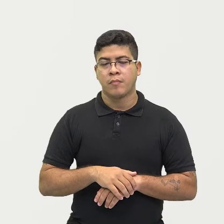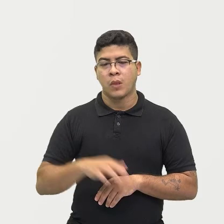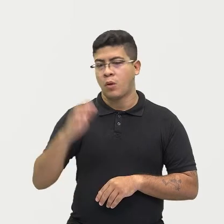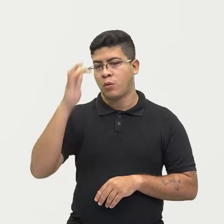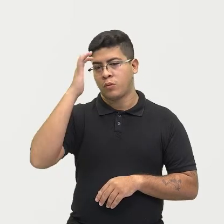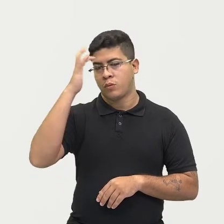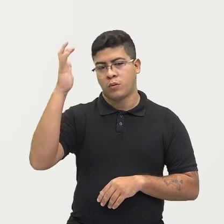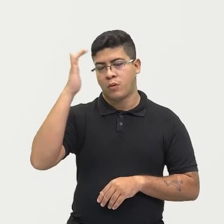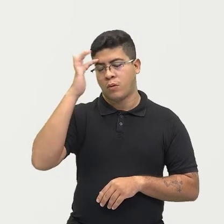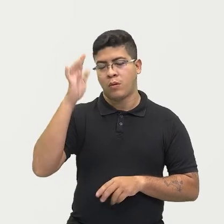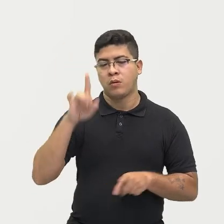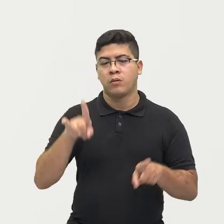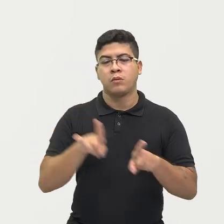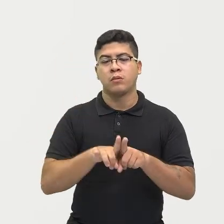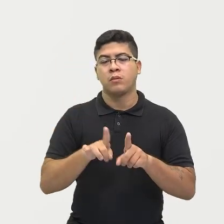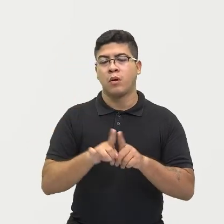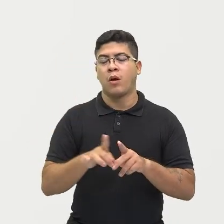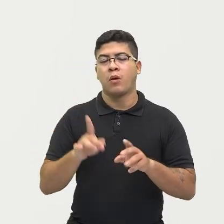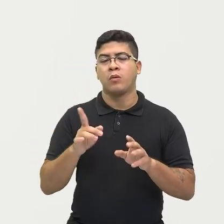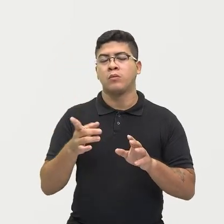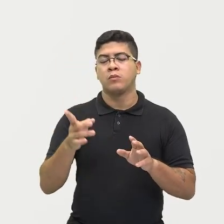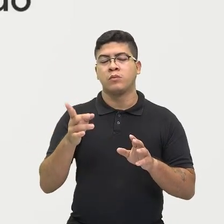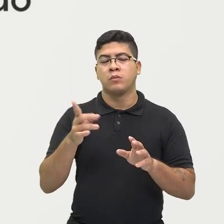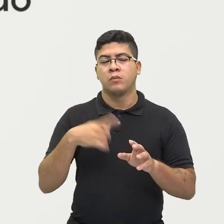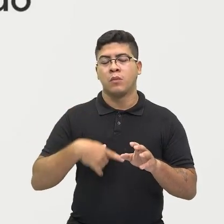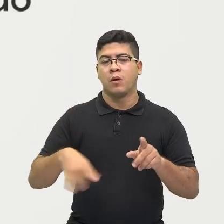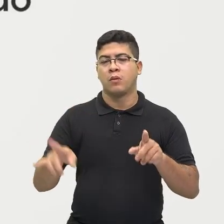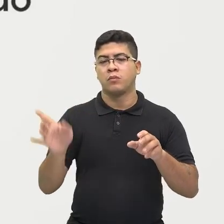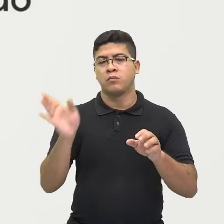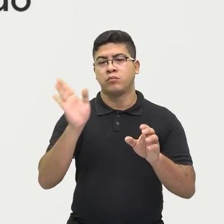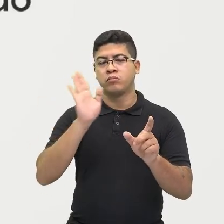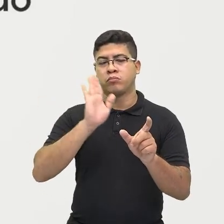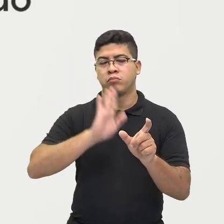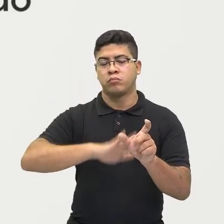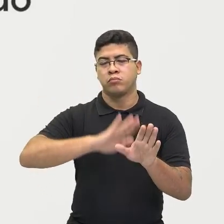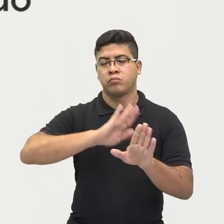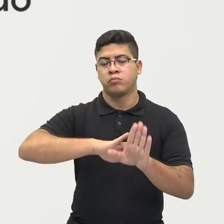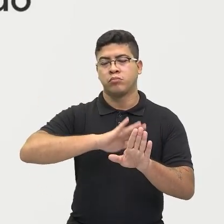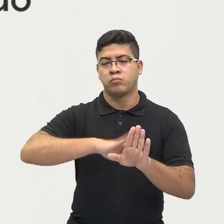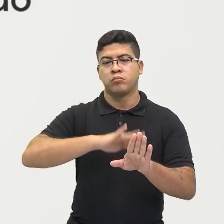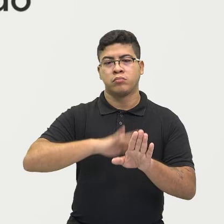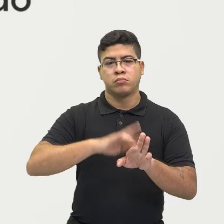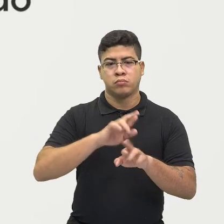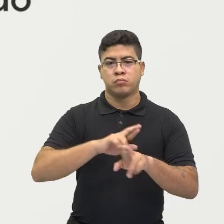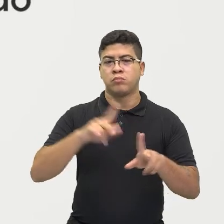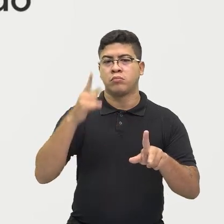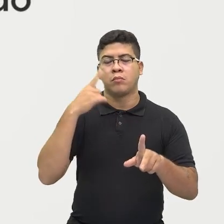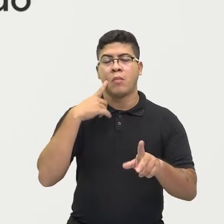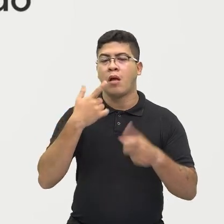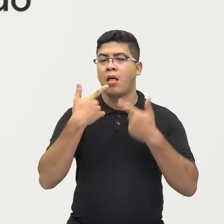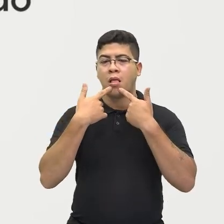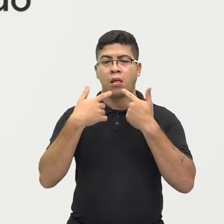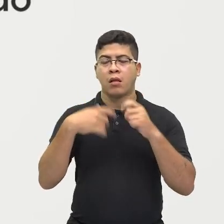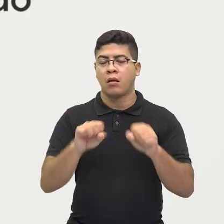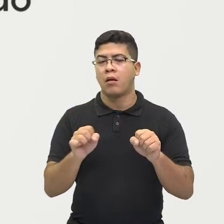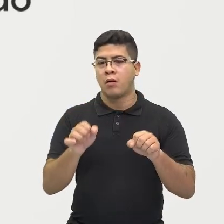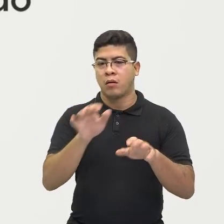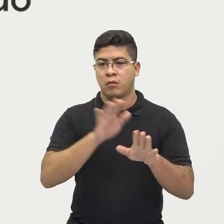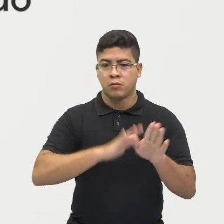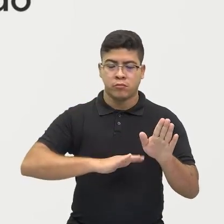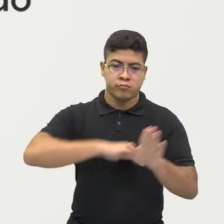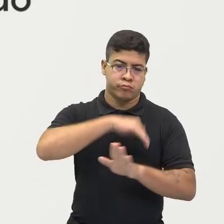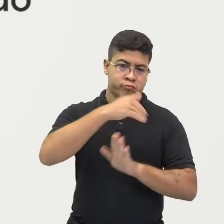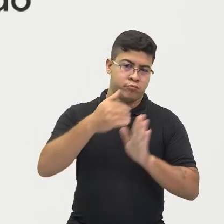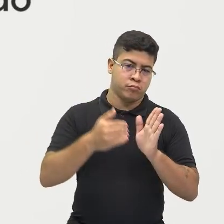si, o uso de metáforas exageradas e grotescas. O que mais? A linguagem em geral é direta com frases curtas, o